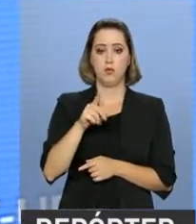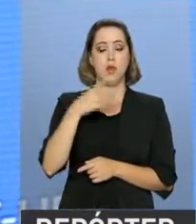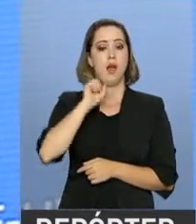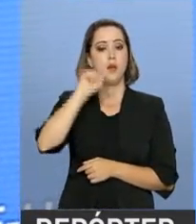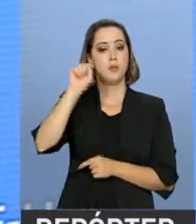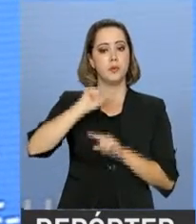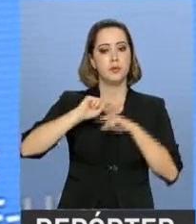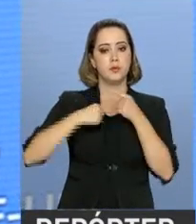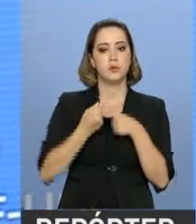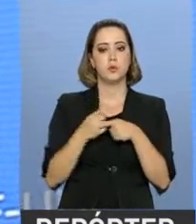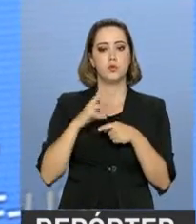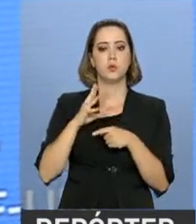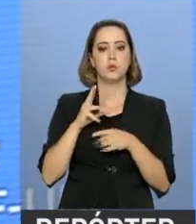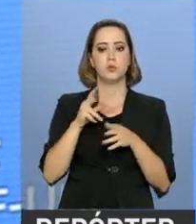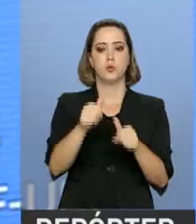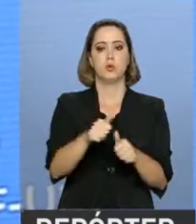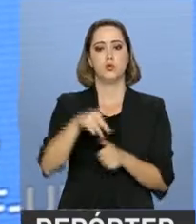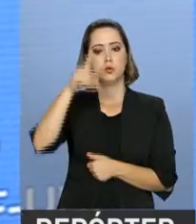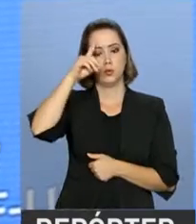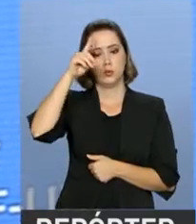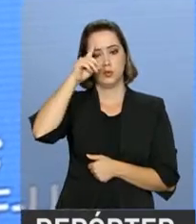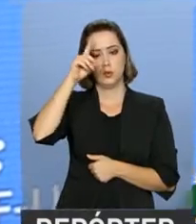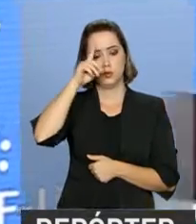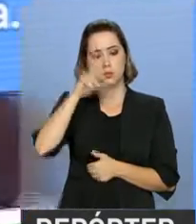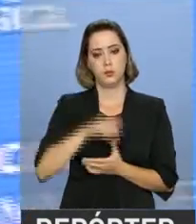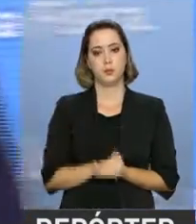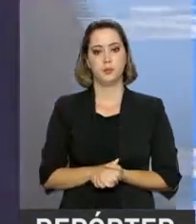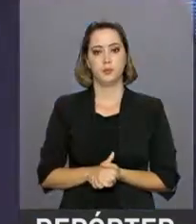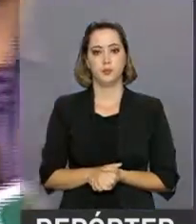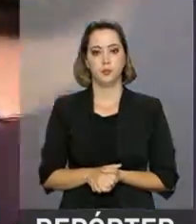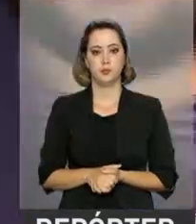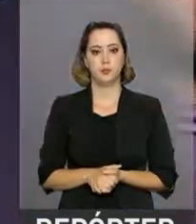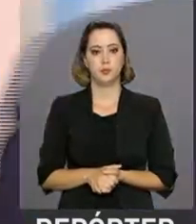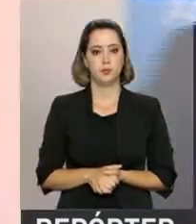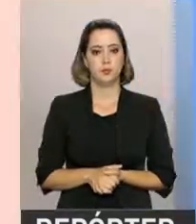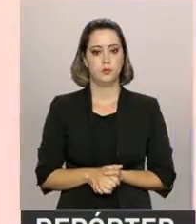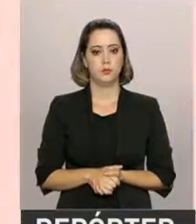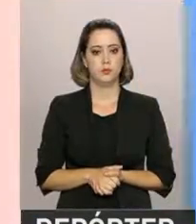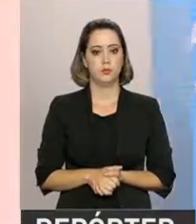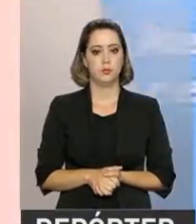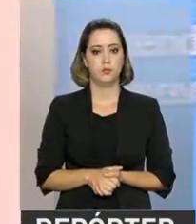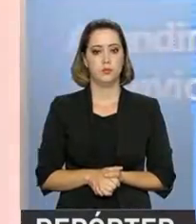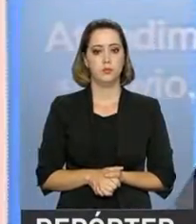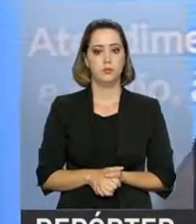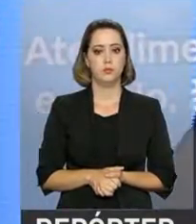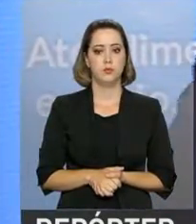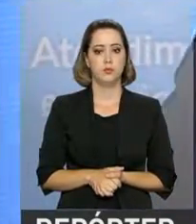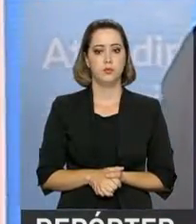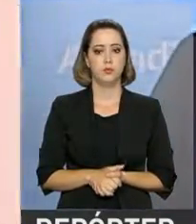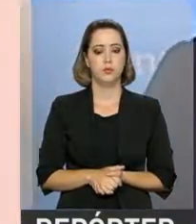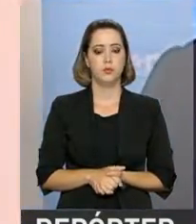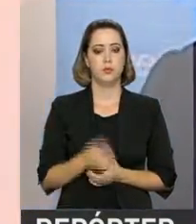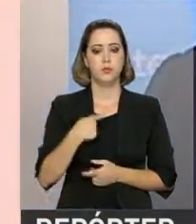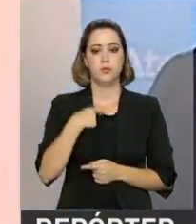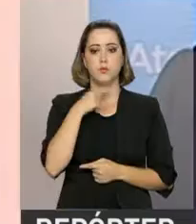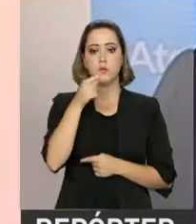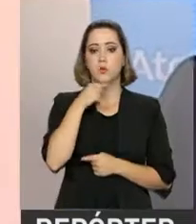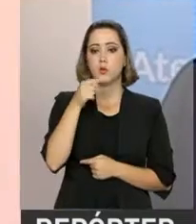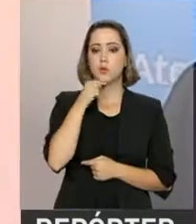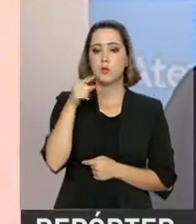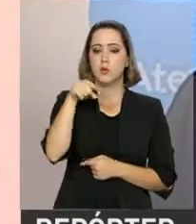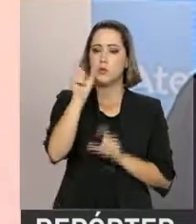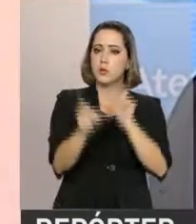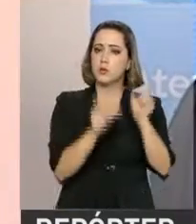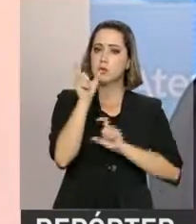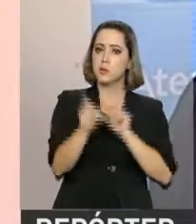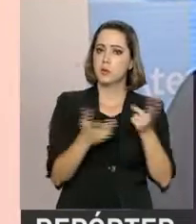plantão será todos os dias úteis. Ok. Roberto, e fazendo um desafio aqui para as